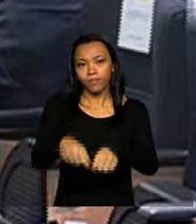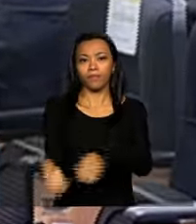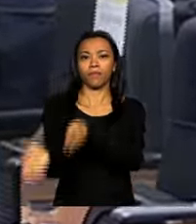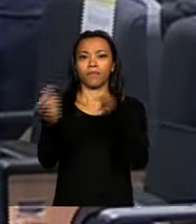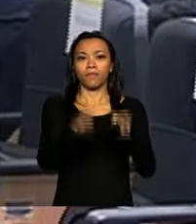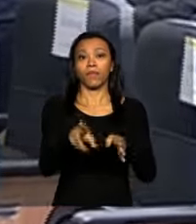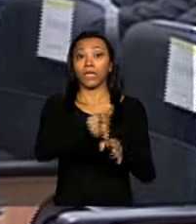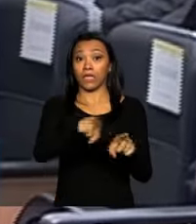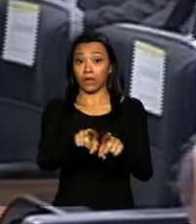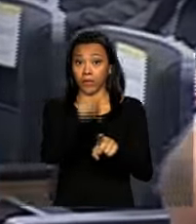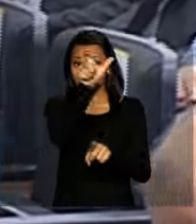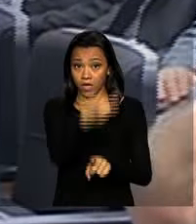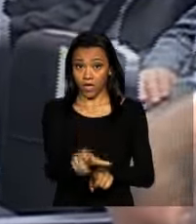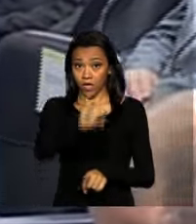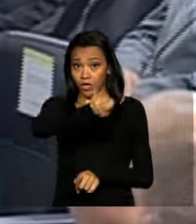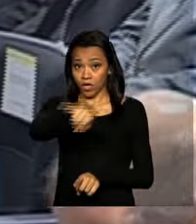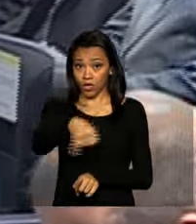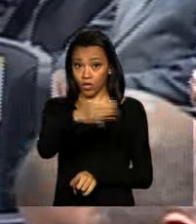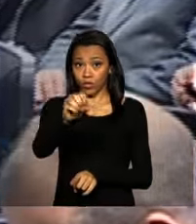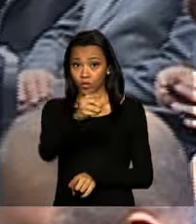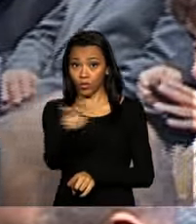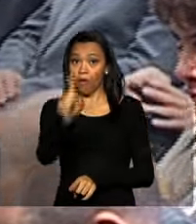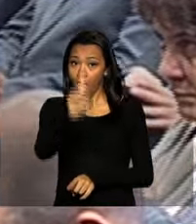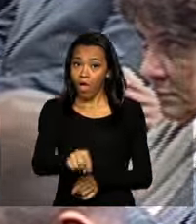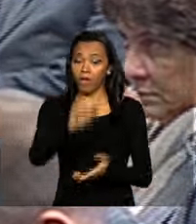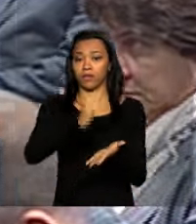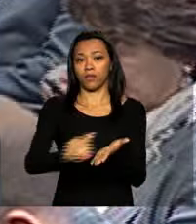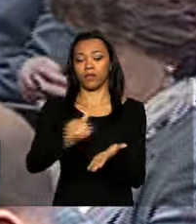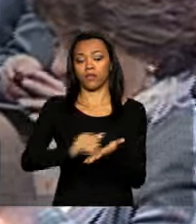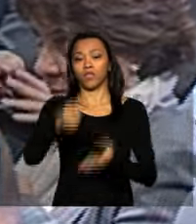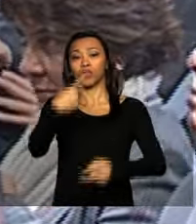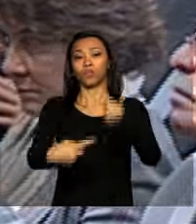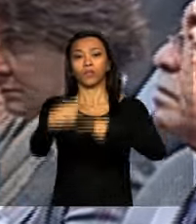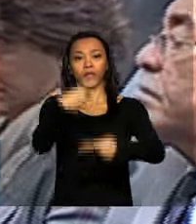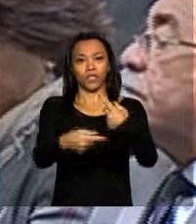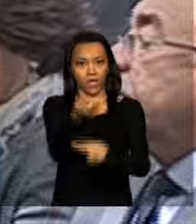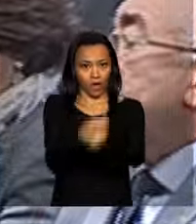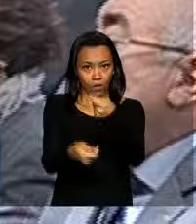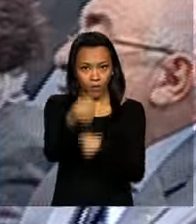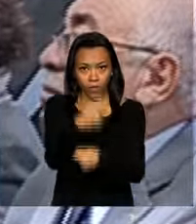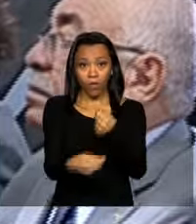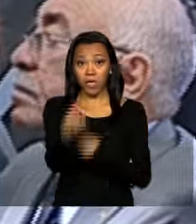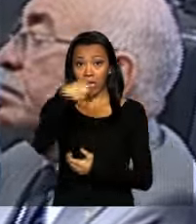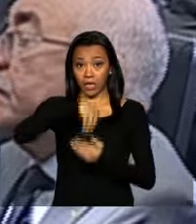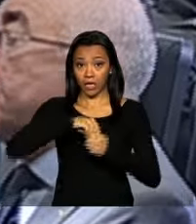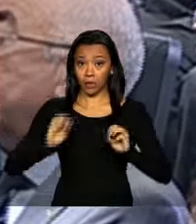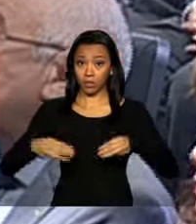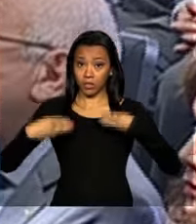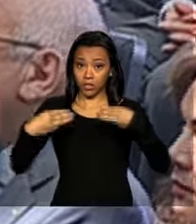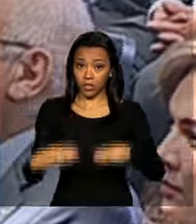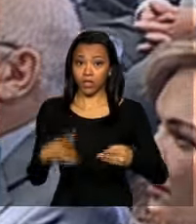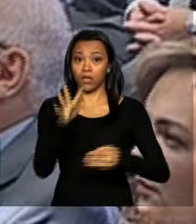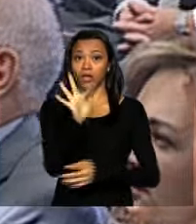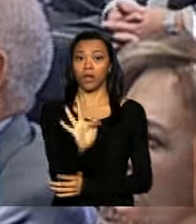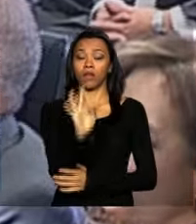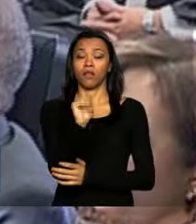Excelentíssimo senhor João Pinto Rabelo Júnior, secretário adjunto de Política Econômica do Ministério da Fazenda e colega do Banco do